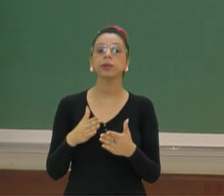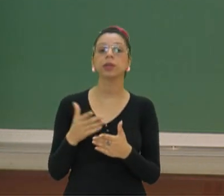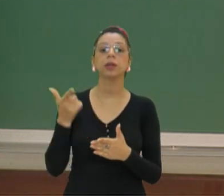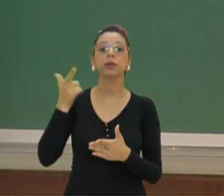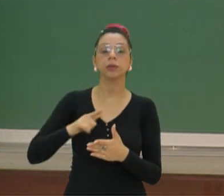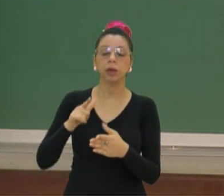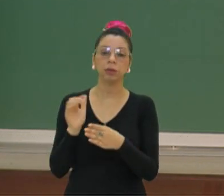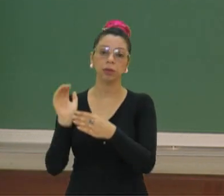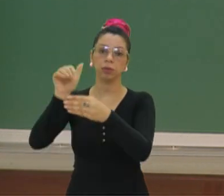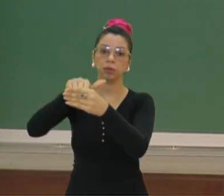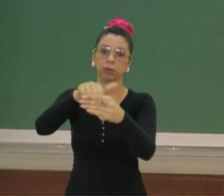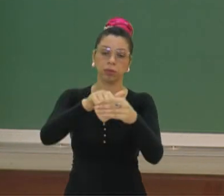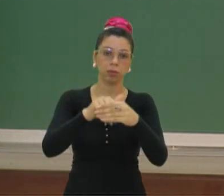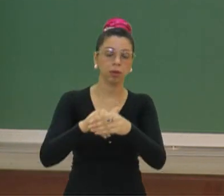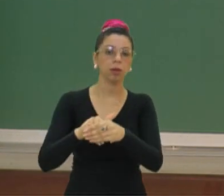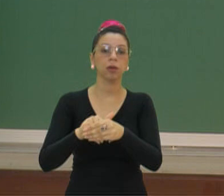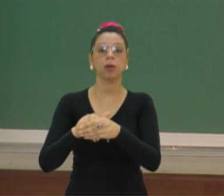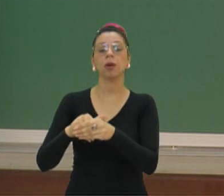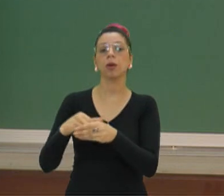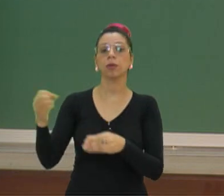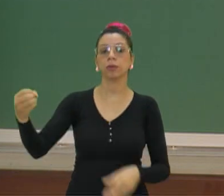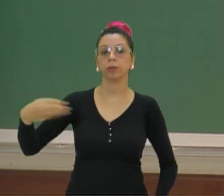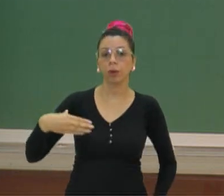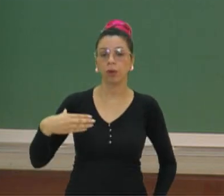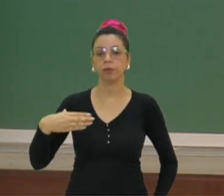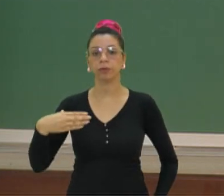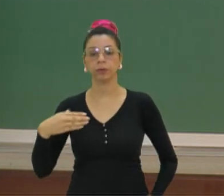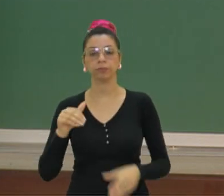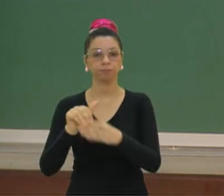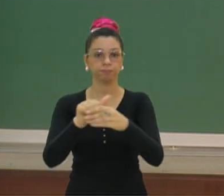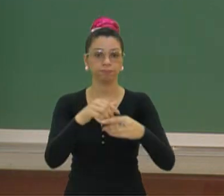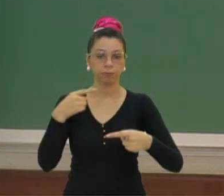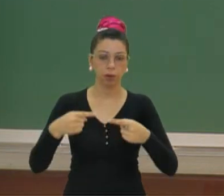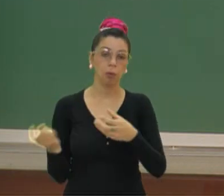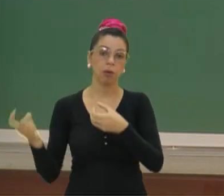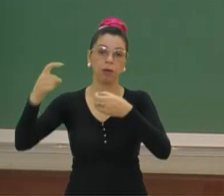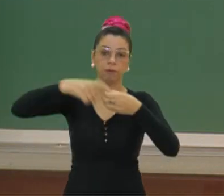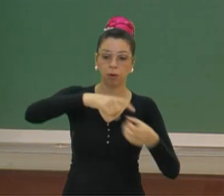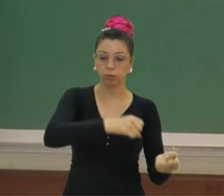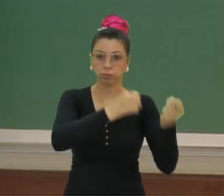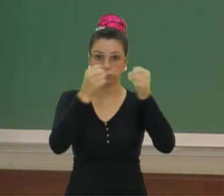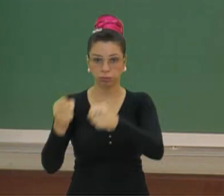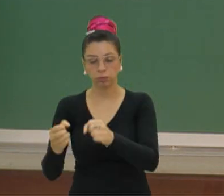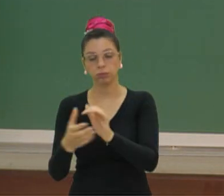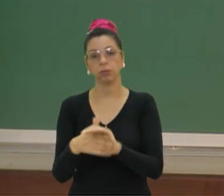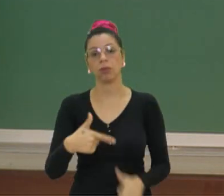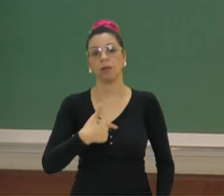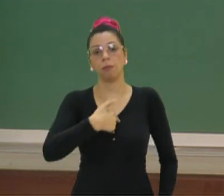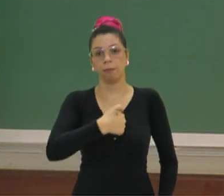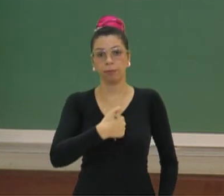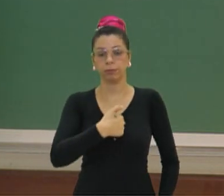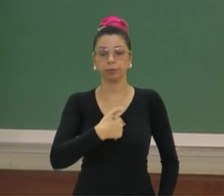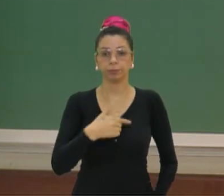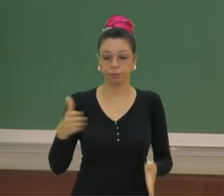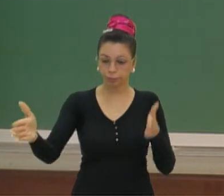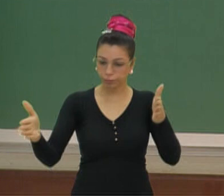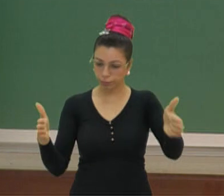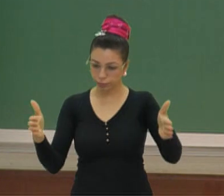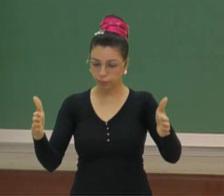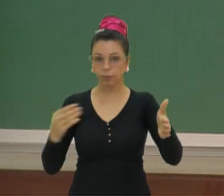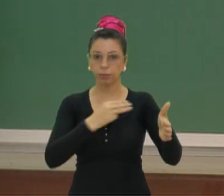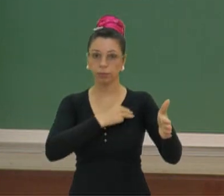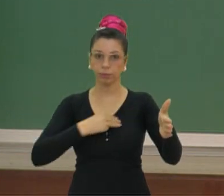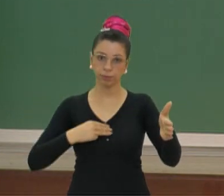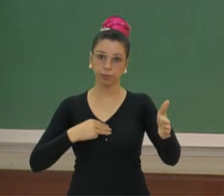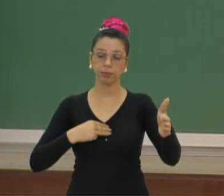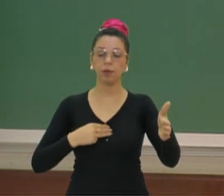eleições, e isso vai ser importante para entendermos a sua volta ao poder. Vargas não deixa, nesse período do Dutra,